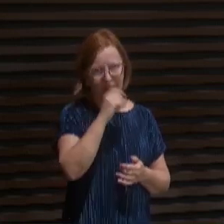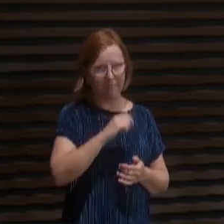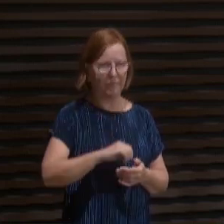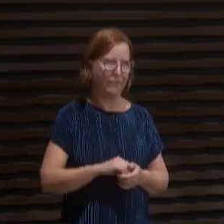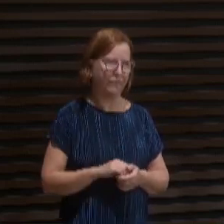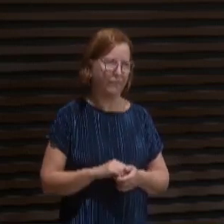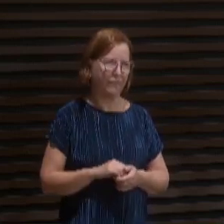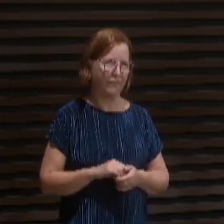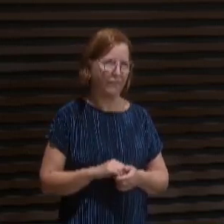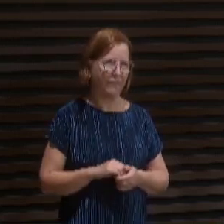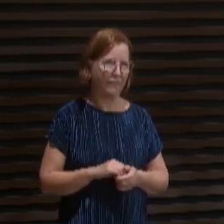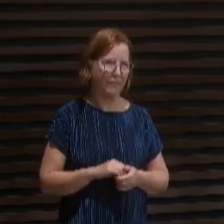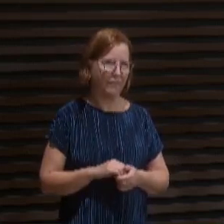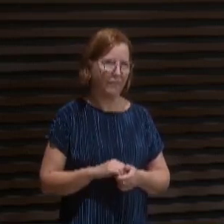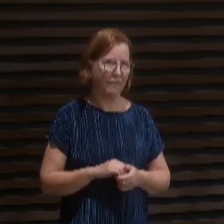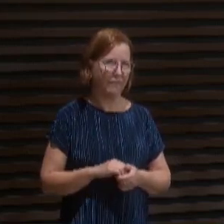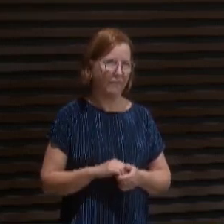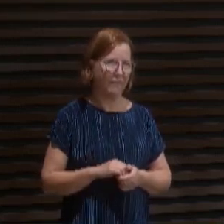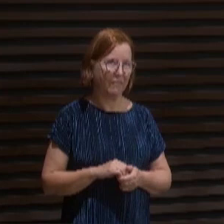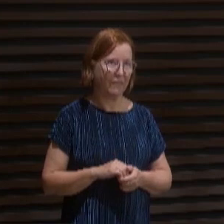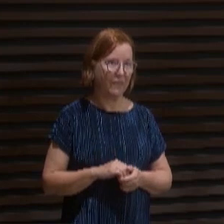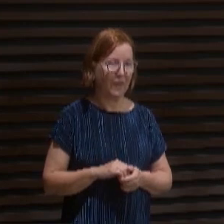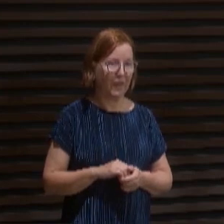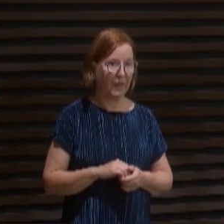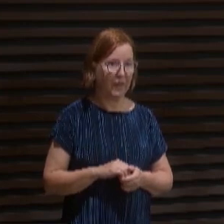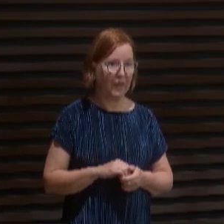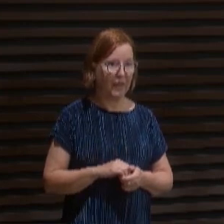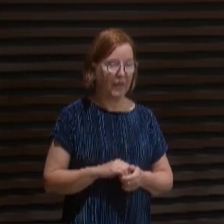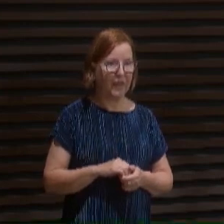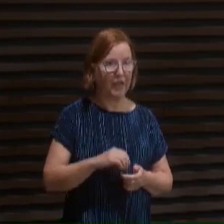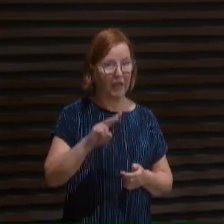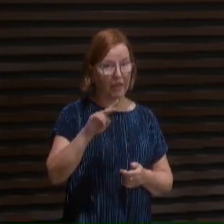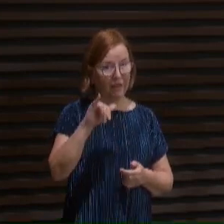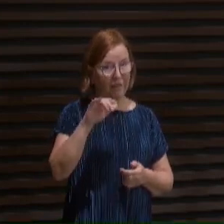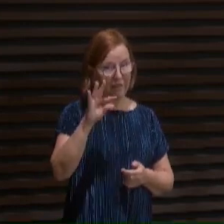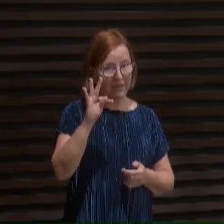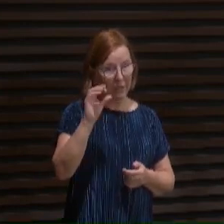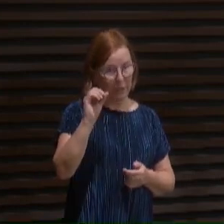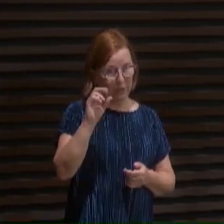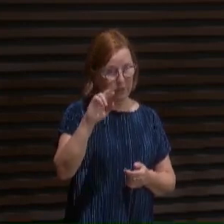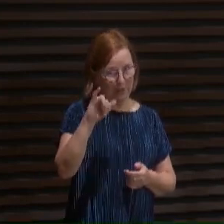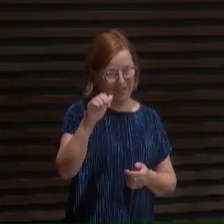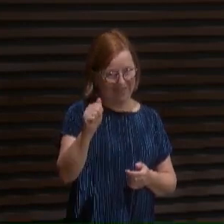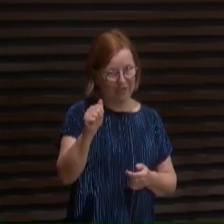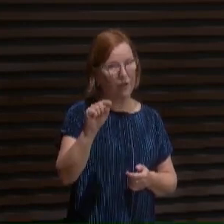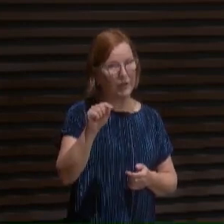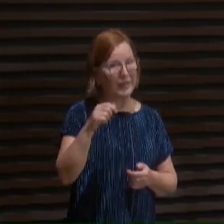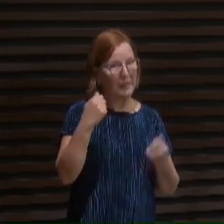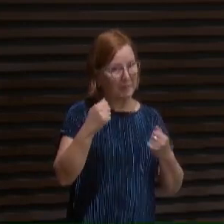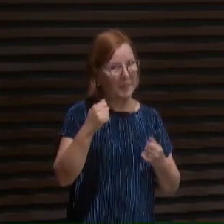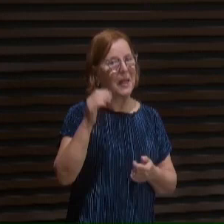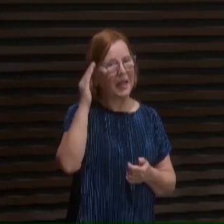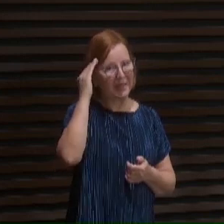É engano. Vitória, você precisa saber discernir. O que é discernir, vovô? Pois é.